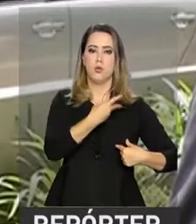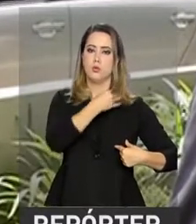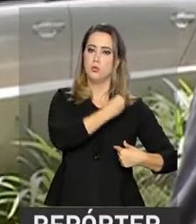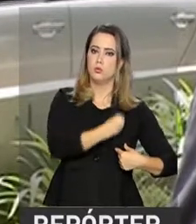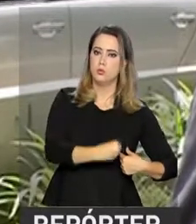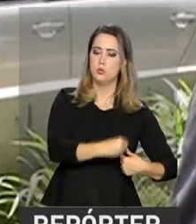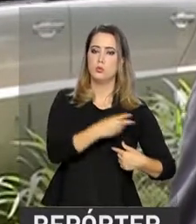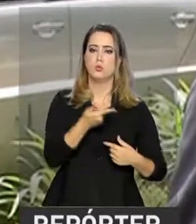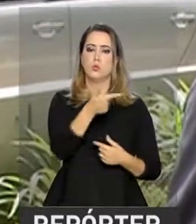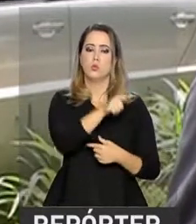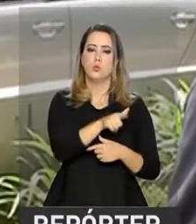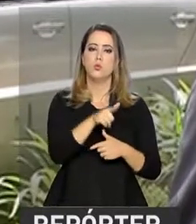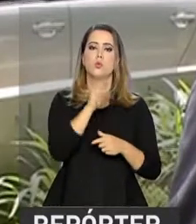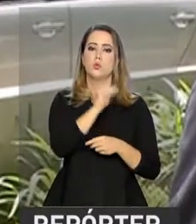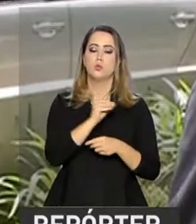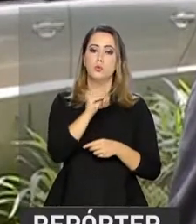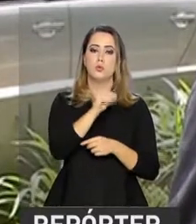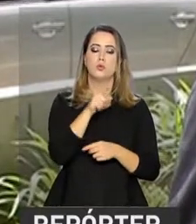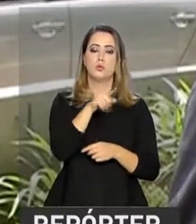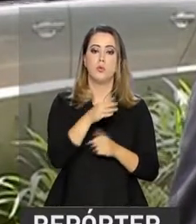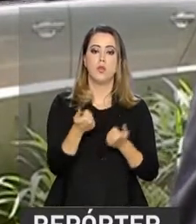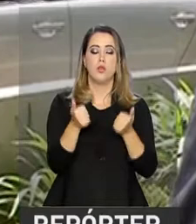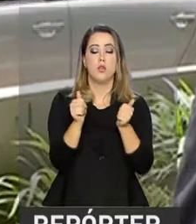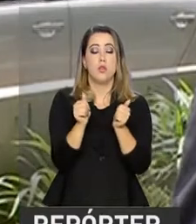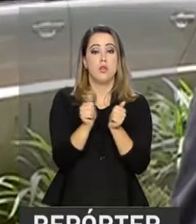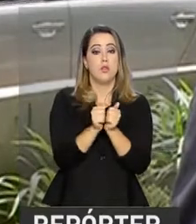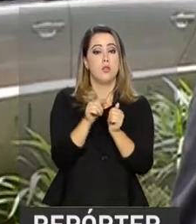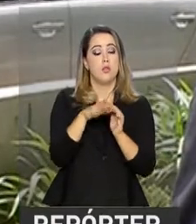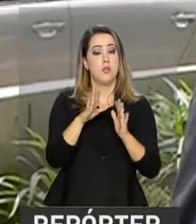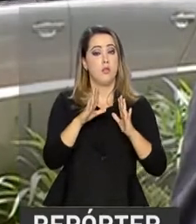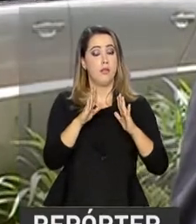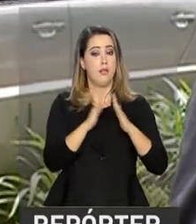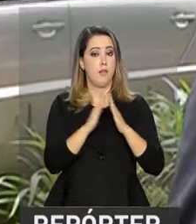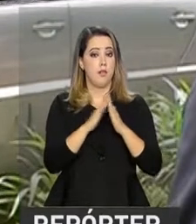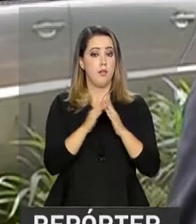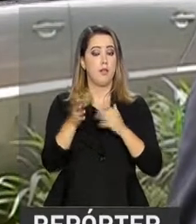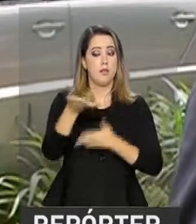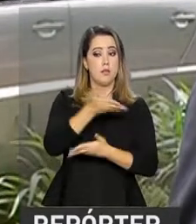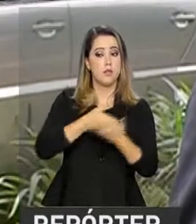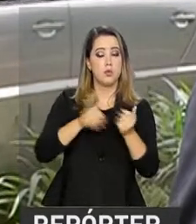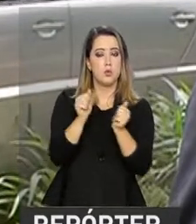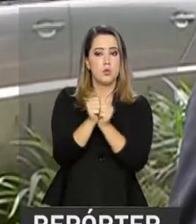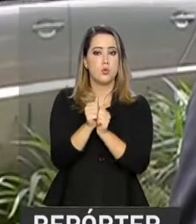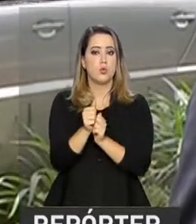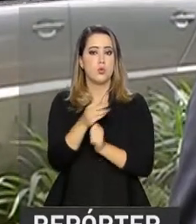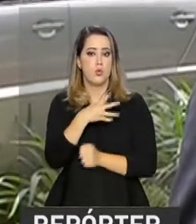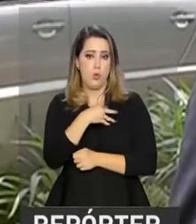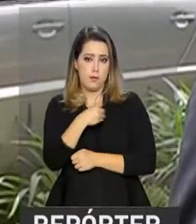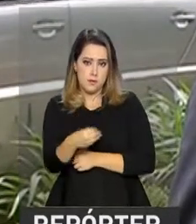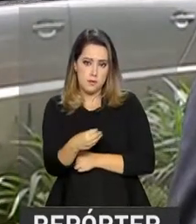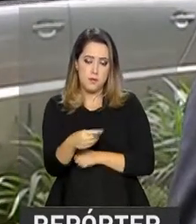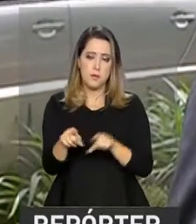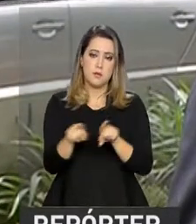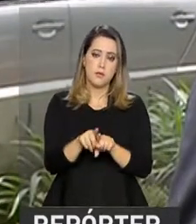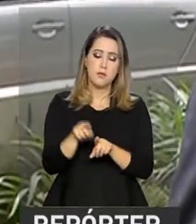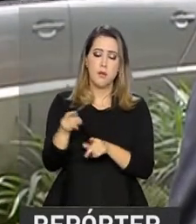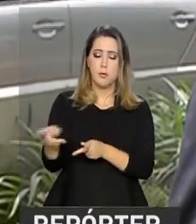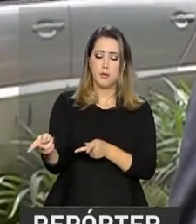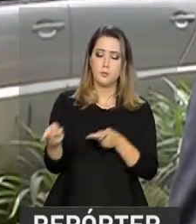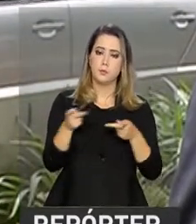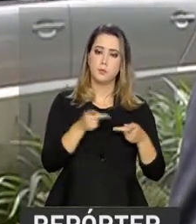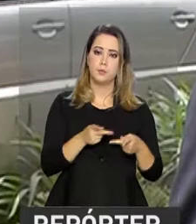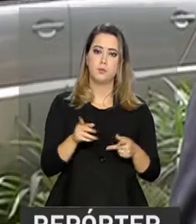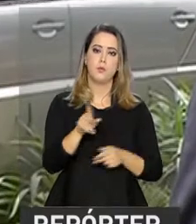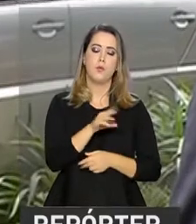semana internado em repouso na companhia das filhas que se revezaram ao lado dele. O presidente também recebeu algumas visitas, como